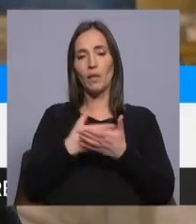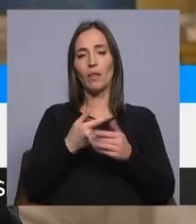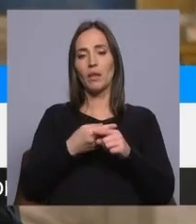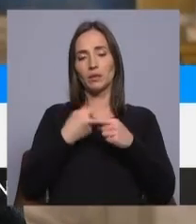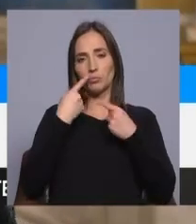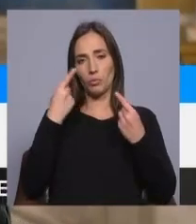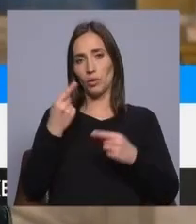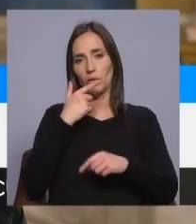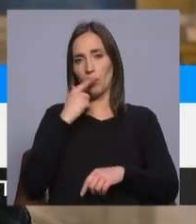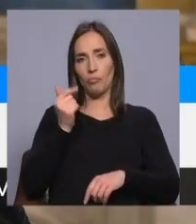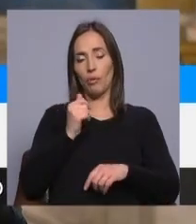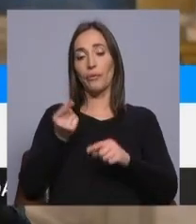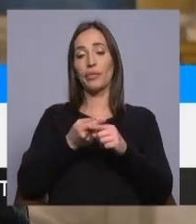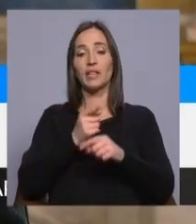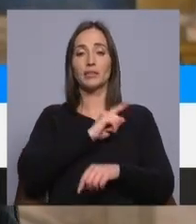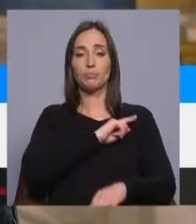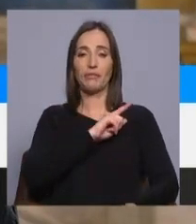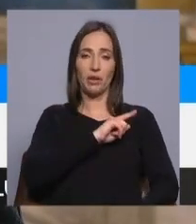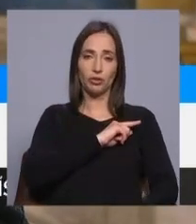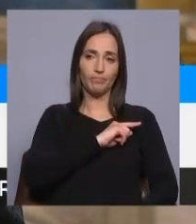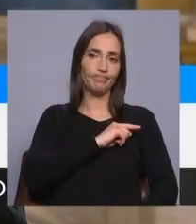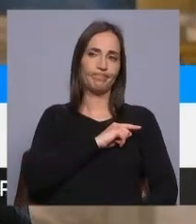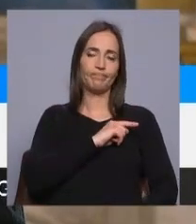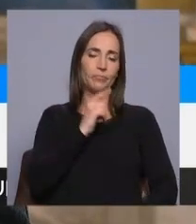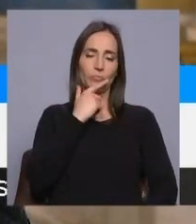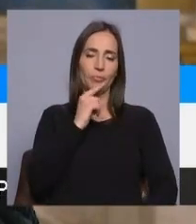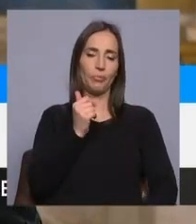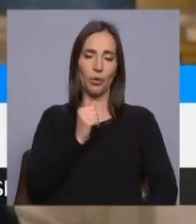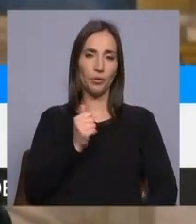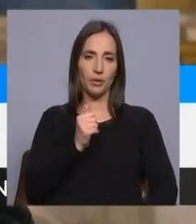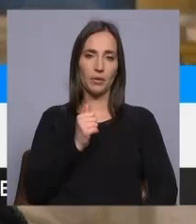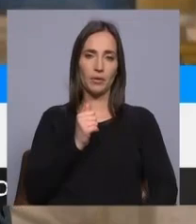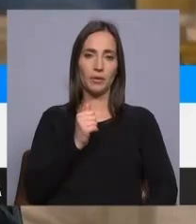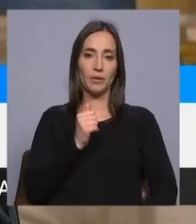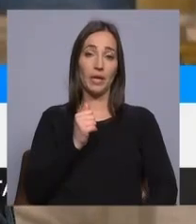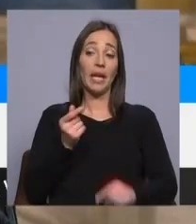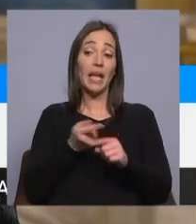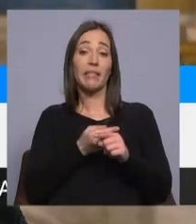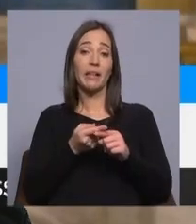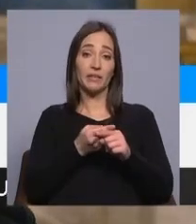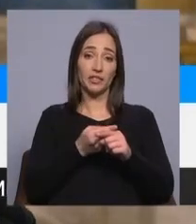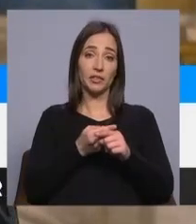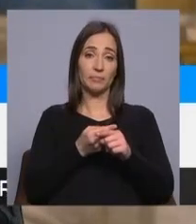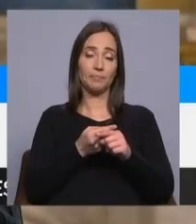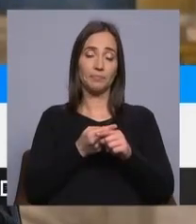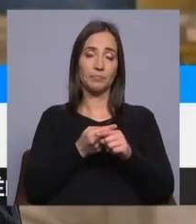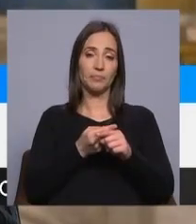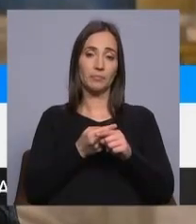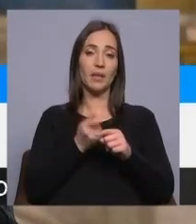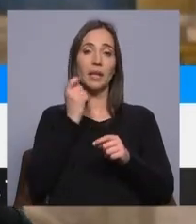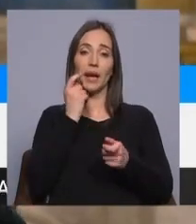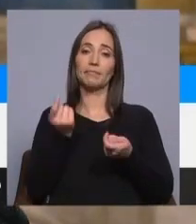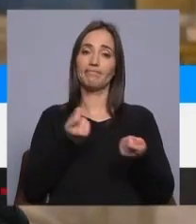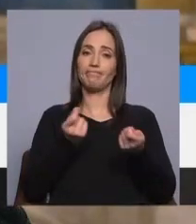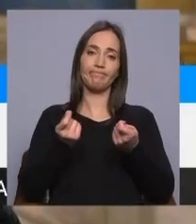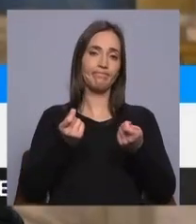não servir interesses privados e não, enfim, servir até os próprios interesses dos seus administradores.